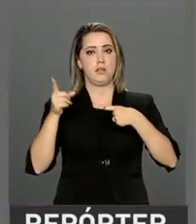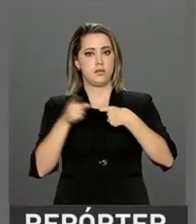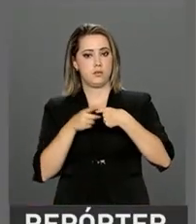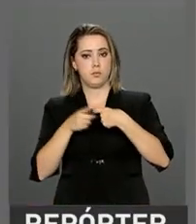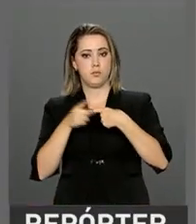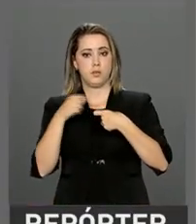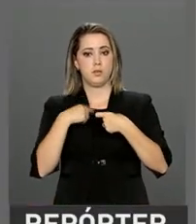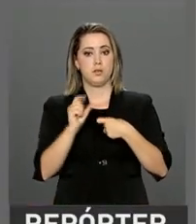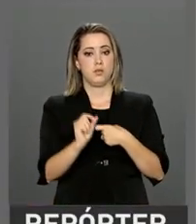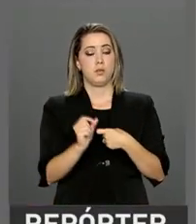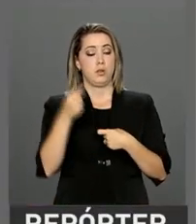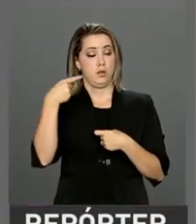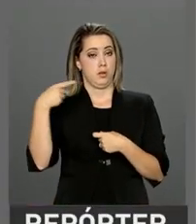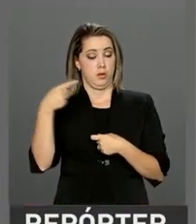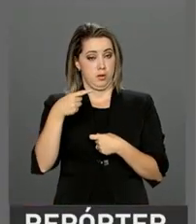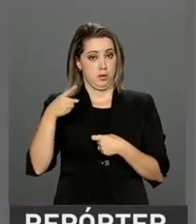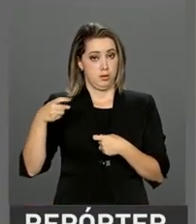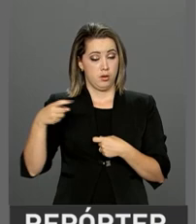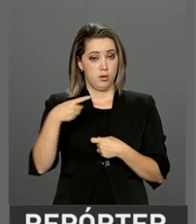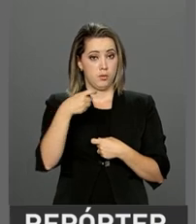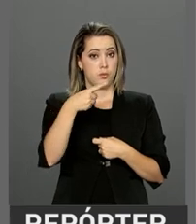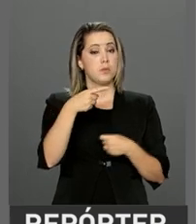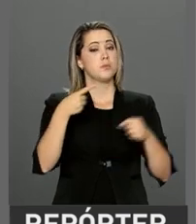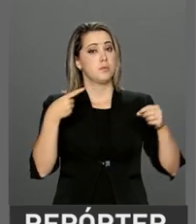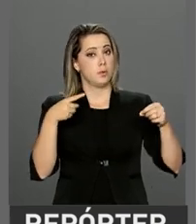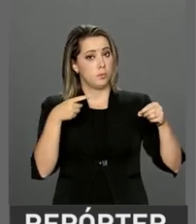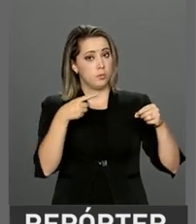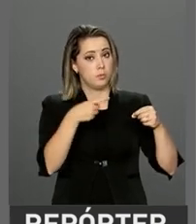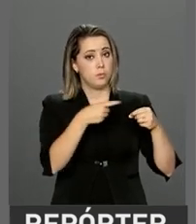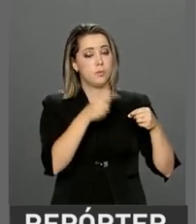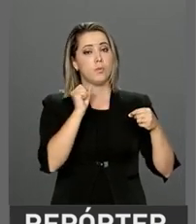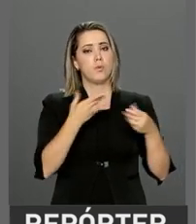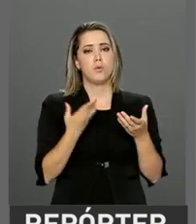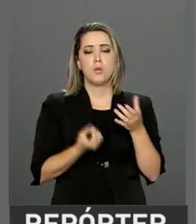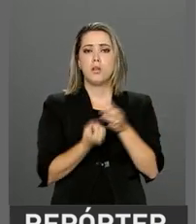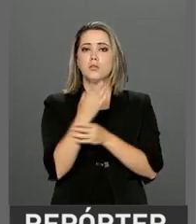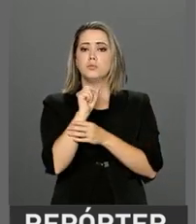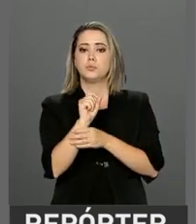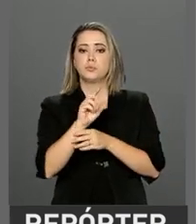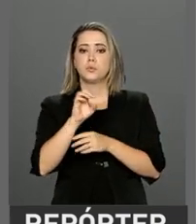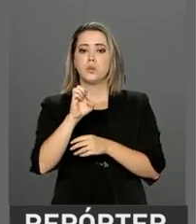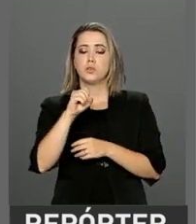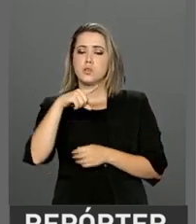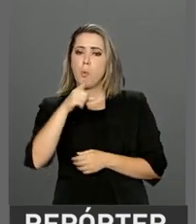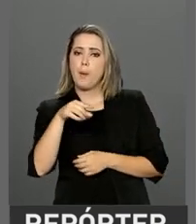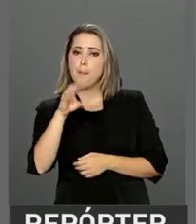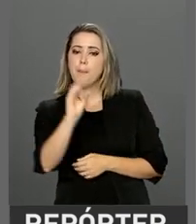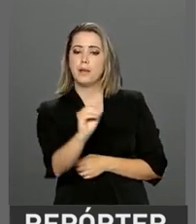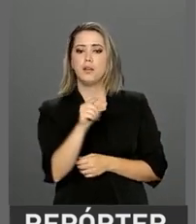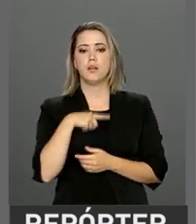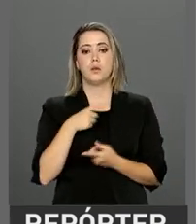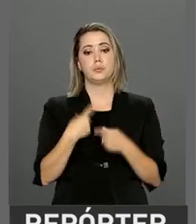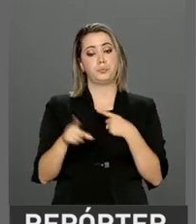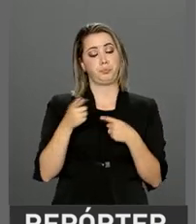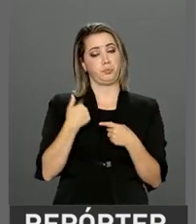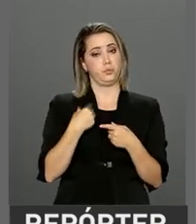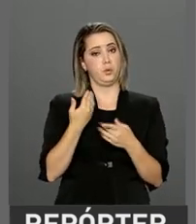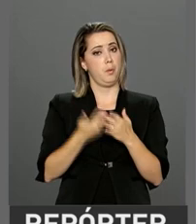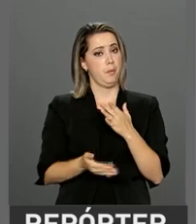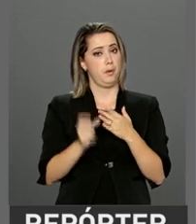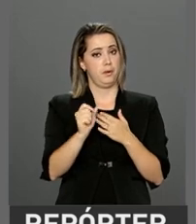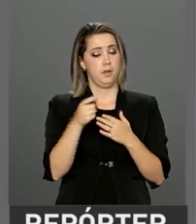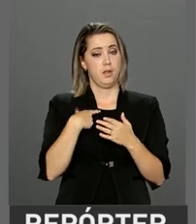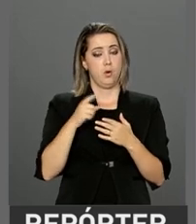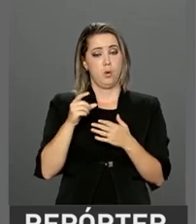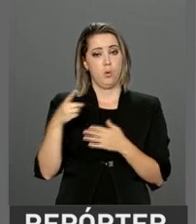o espermatozoide é inseminado no óvulo em laboratório gerando um embrião aqueles que não passam pela inseminação